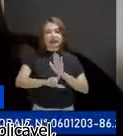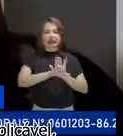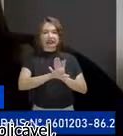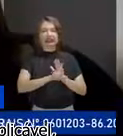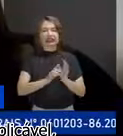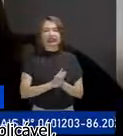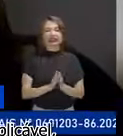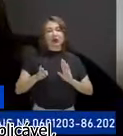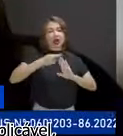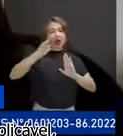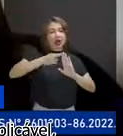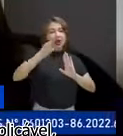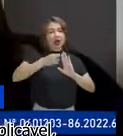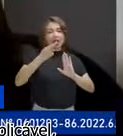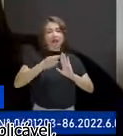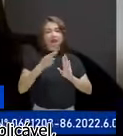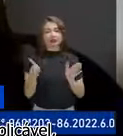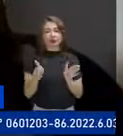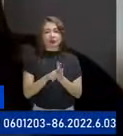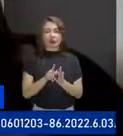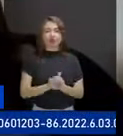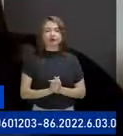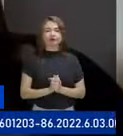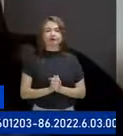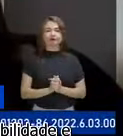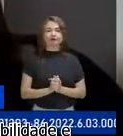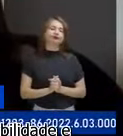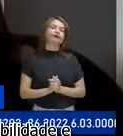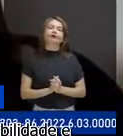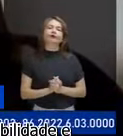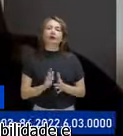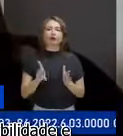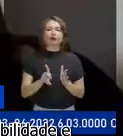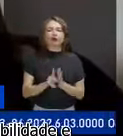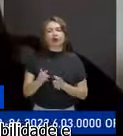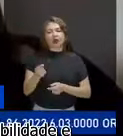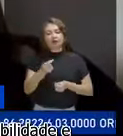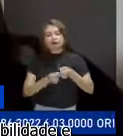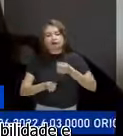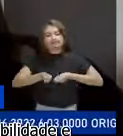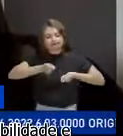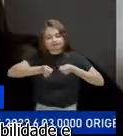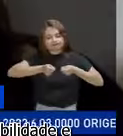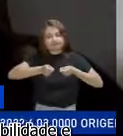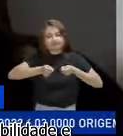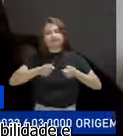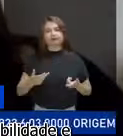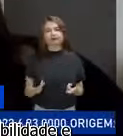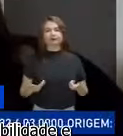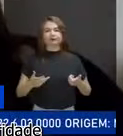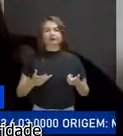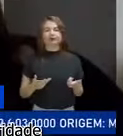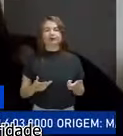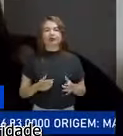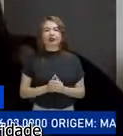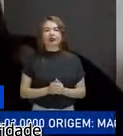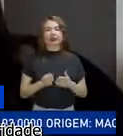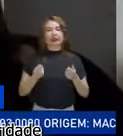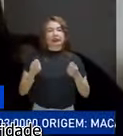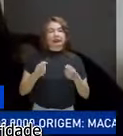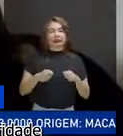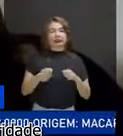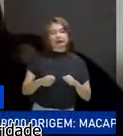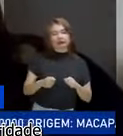resolução aplicável, dentro de uma ótica realizada sob um juízo de razoabilidade e proporcionalidade, impedem